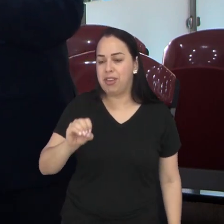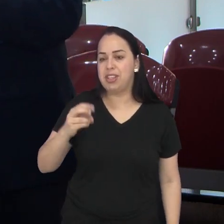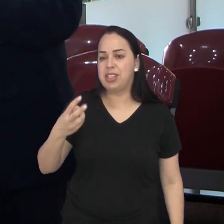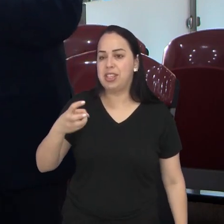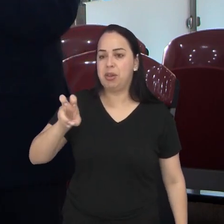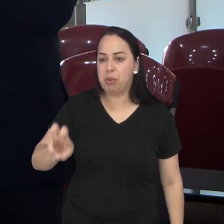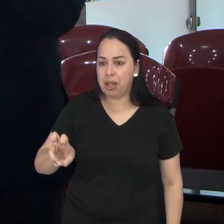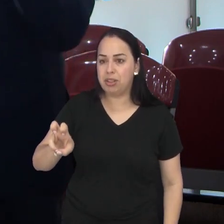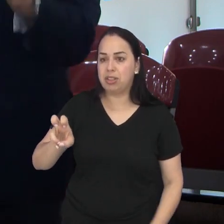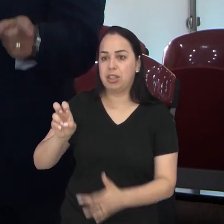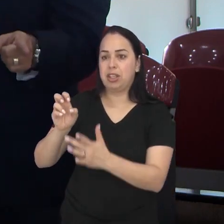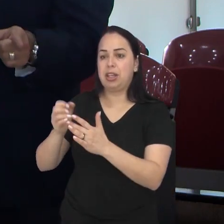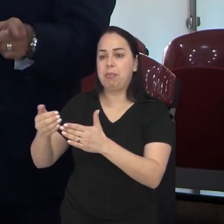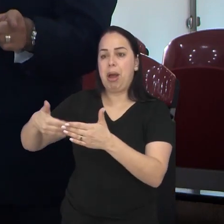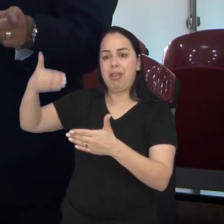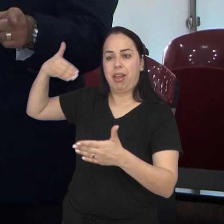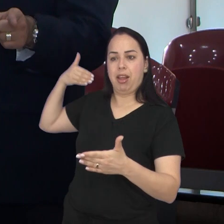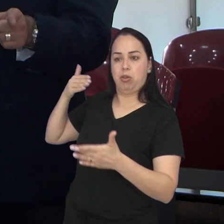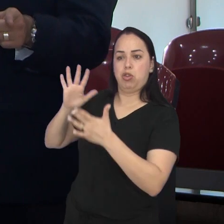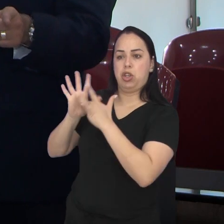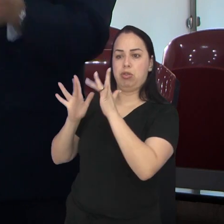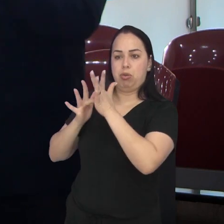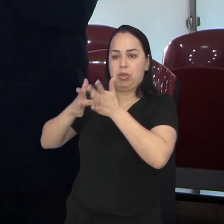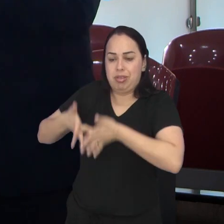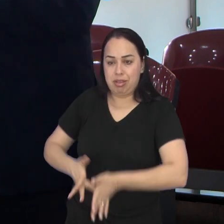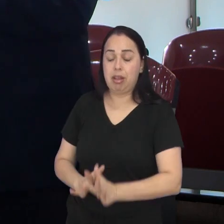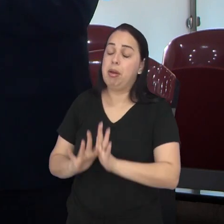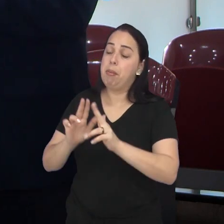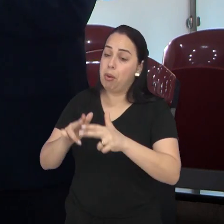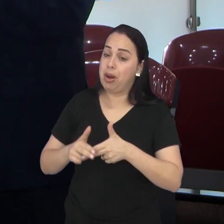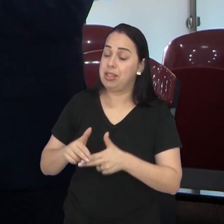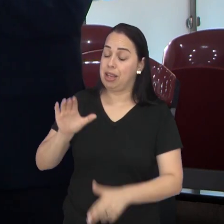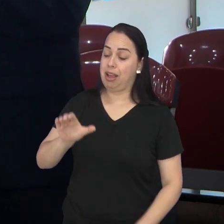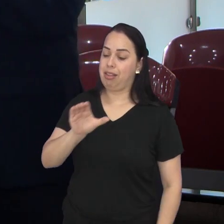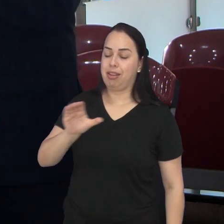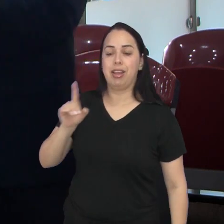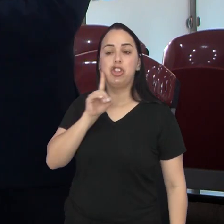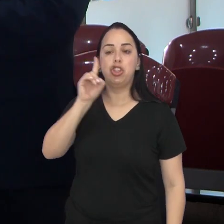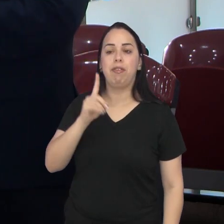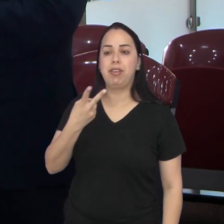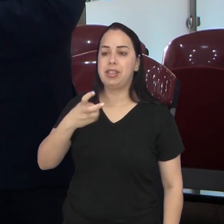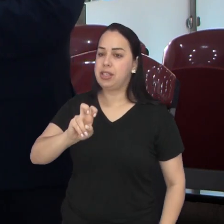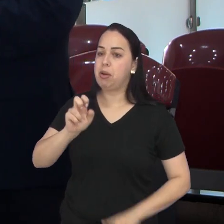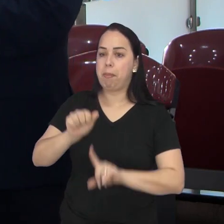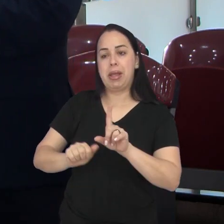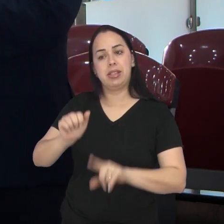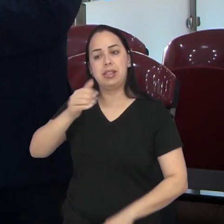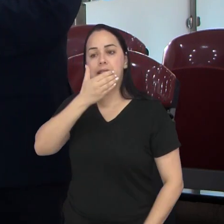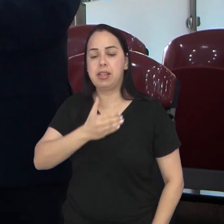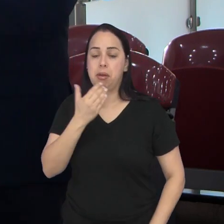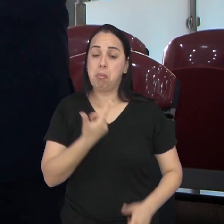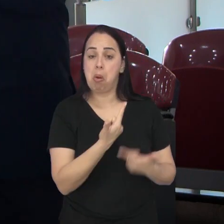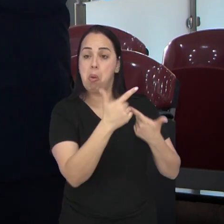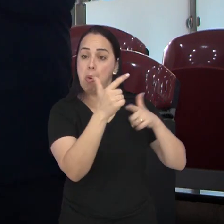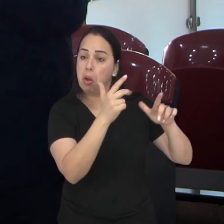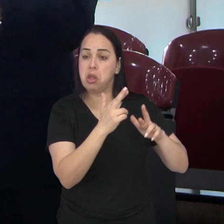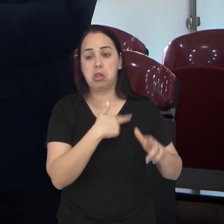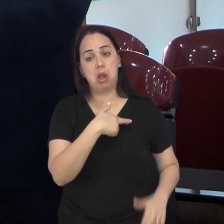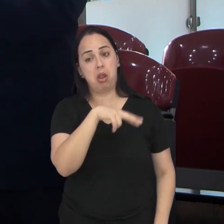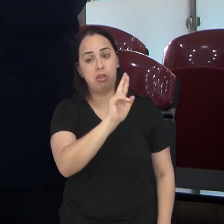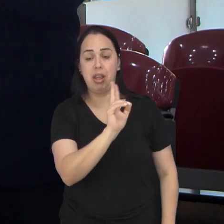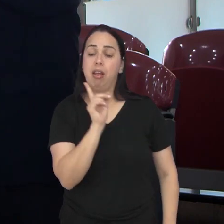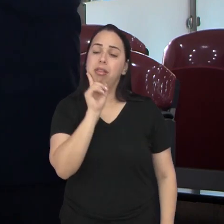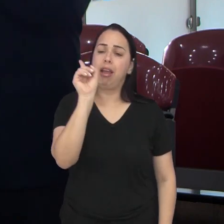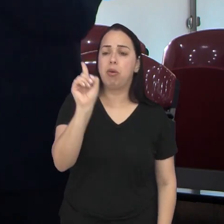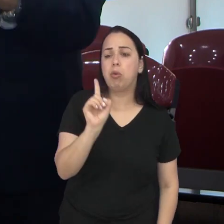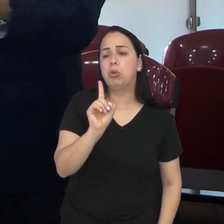2025 anos do nascimento de Jesus. Então, para nós católicos, é 25 de dezembro, né? Para outras religiões,